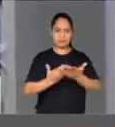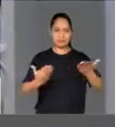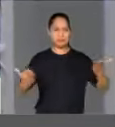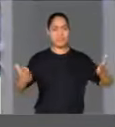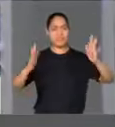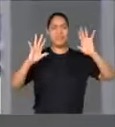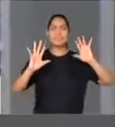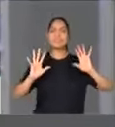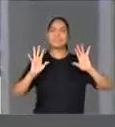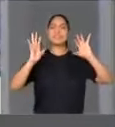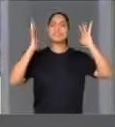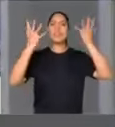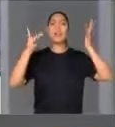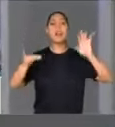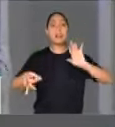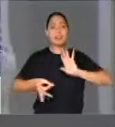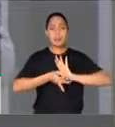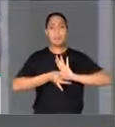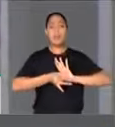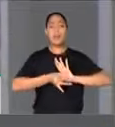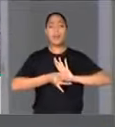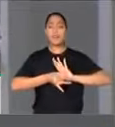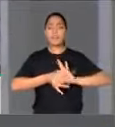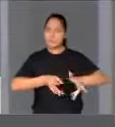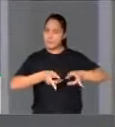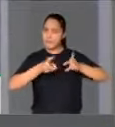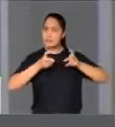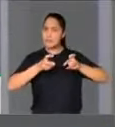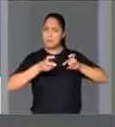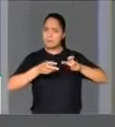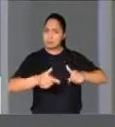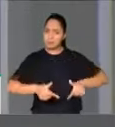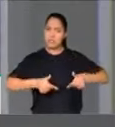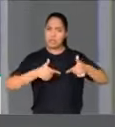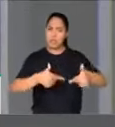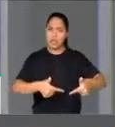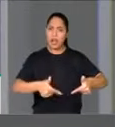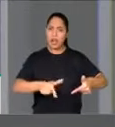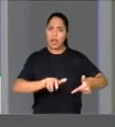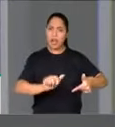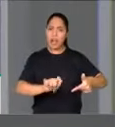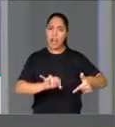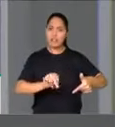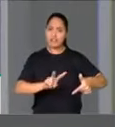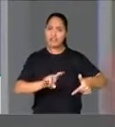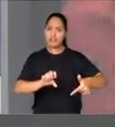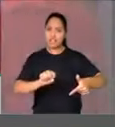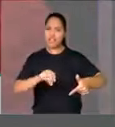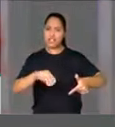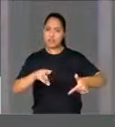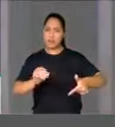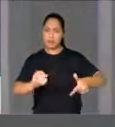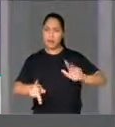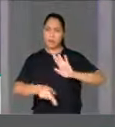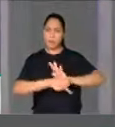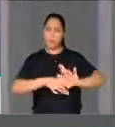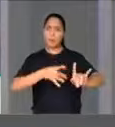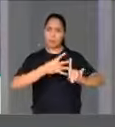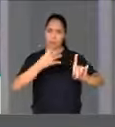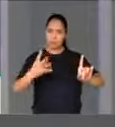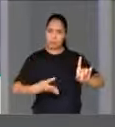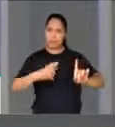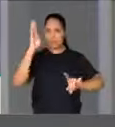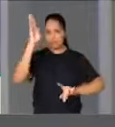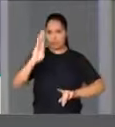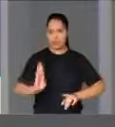celebração e de reconhecimento do ativismo LGBT brasileiro. A gente fala